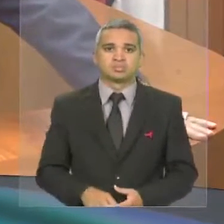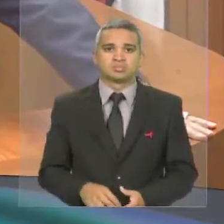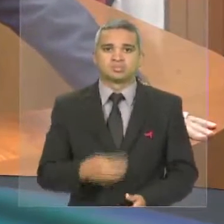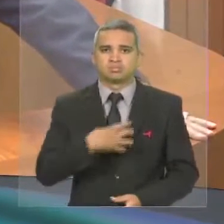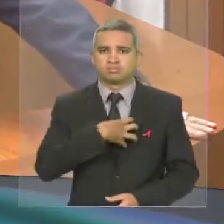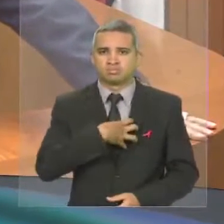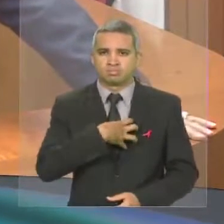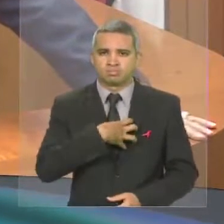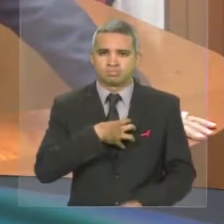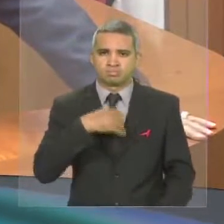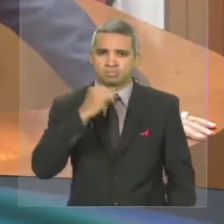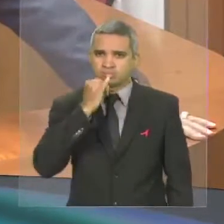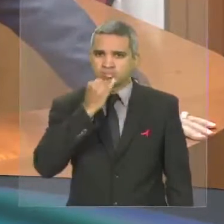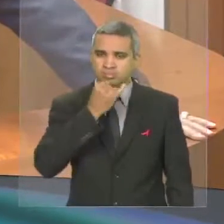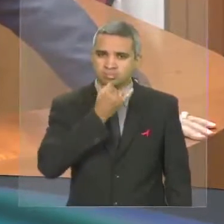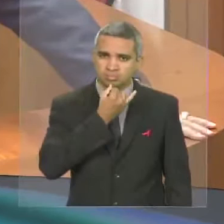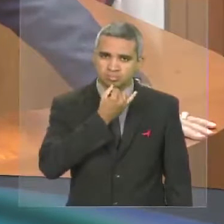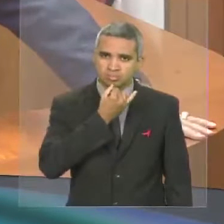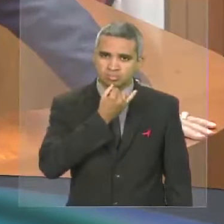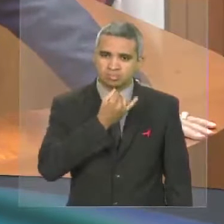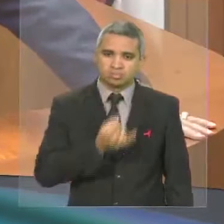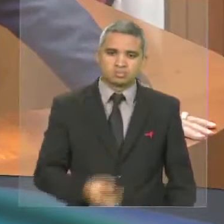pesar, muito triste,